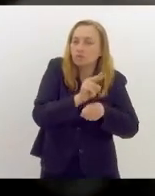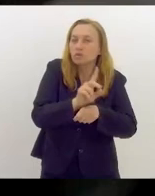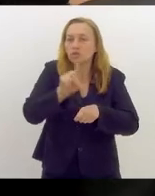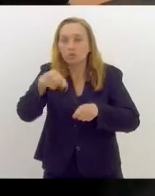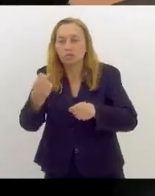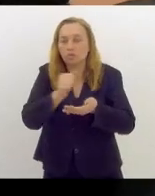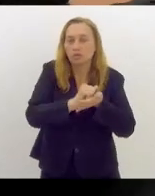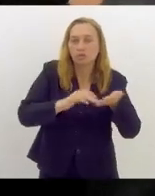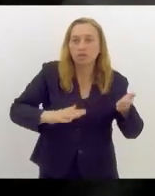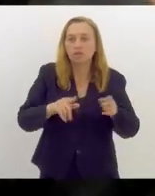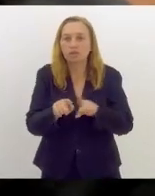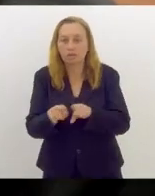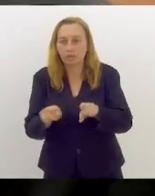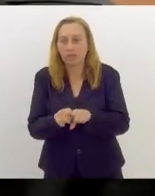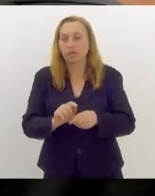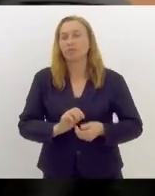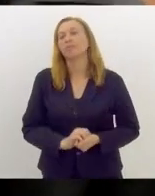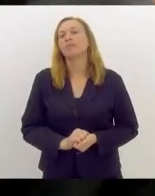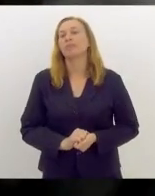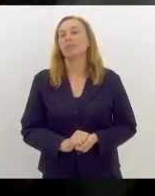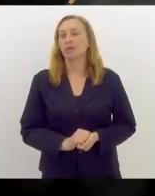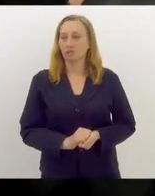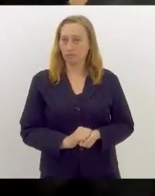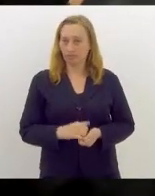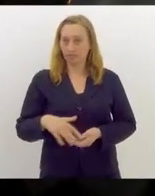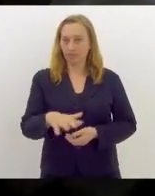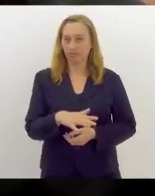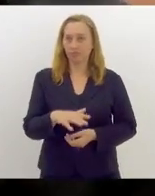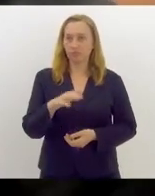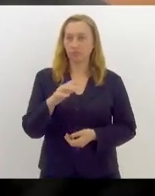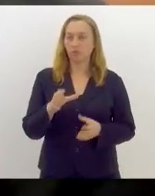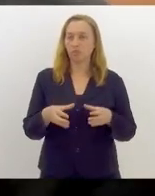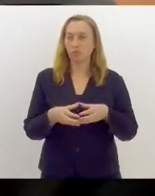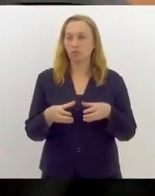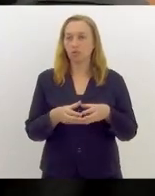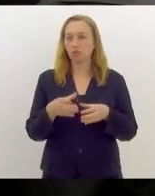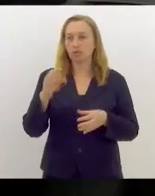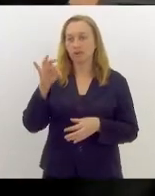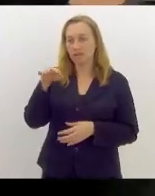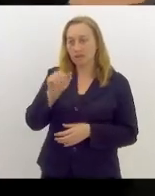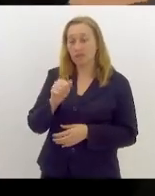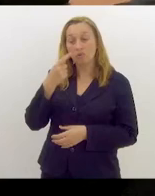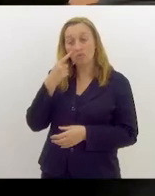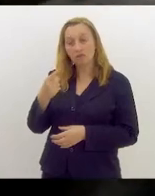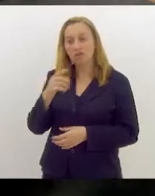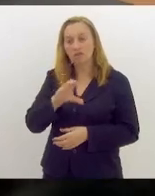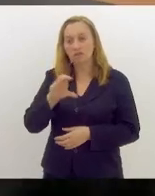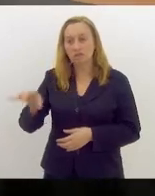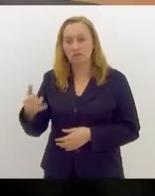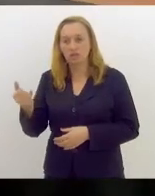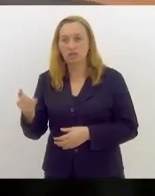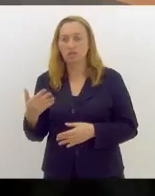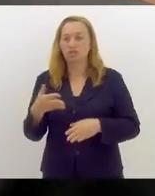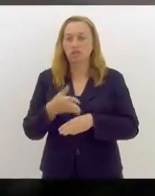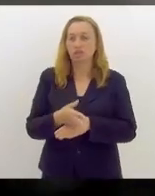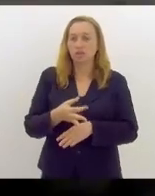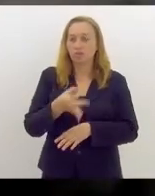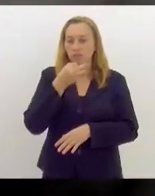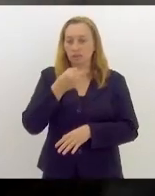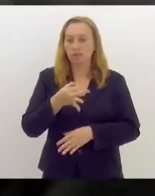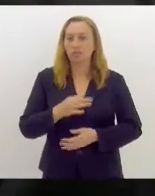atividades também inerentes aos comitês de bacia Portanto vamos verificar nessa ccj e chegar a um bom